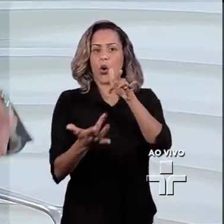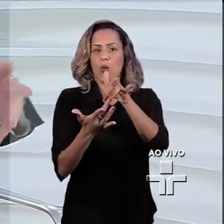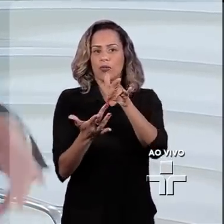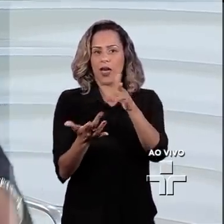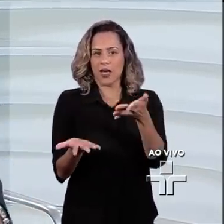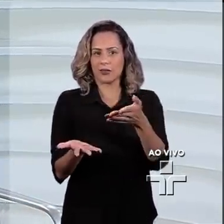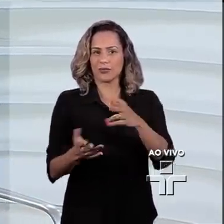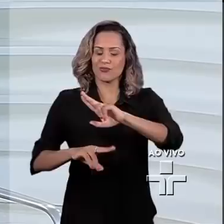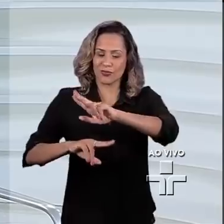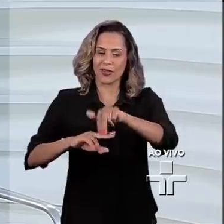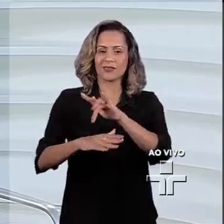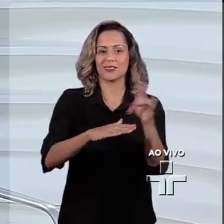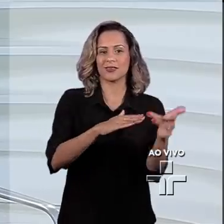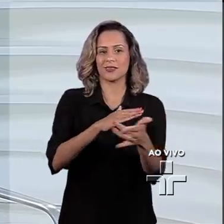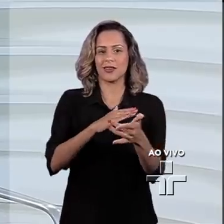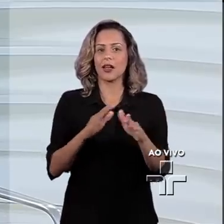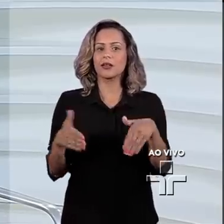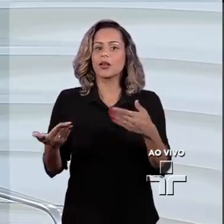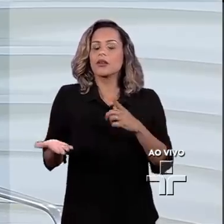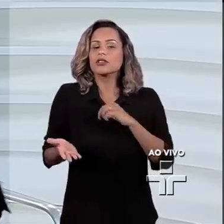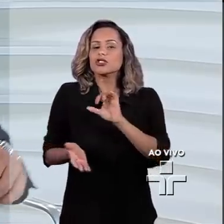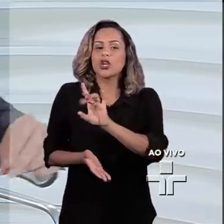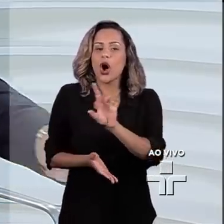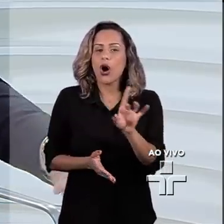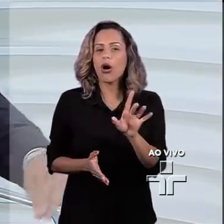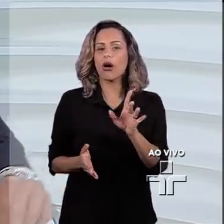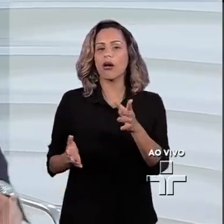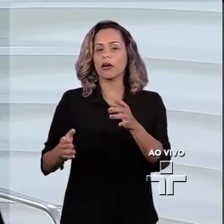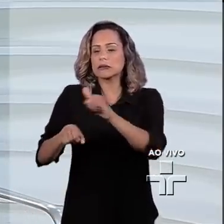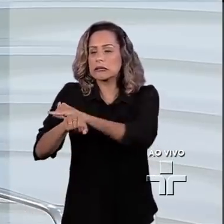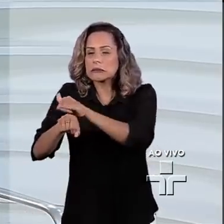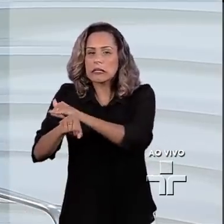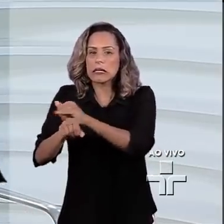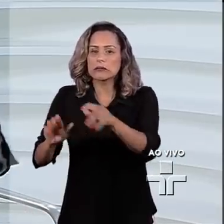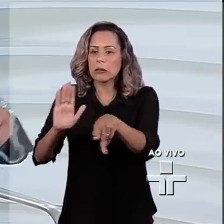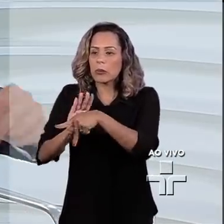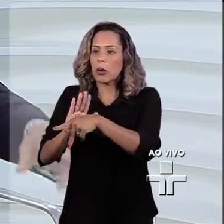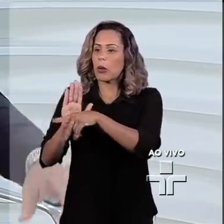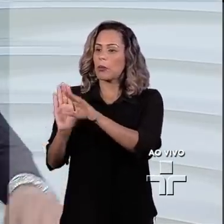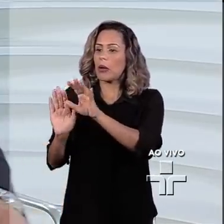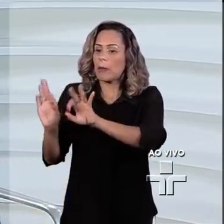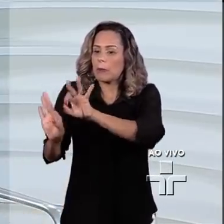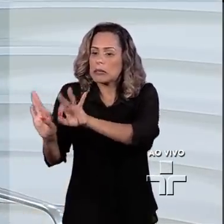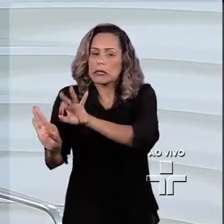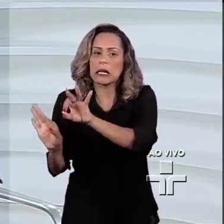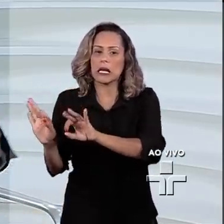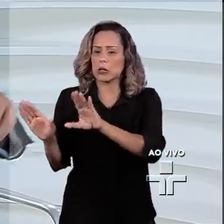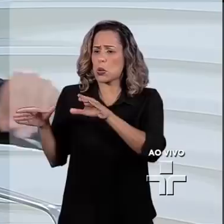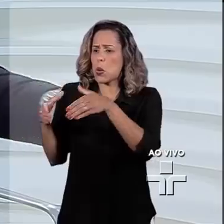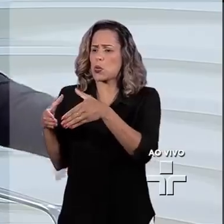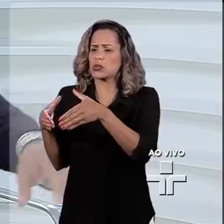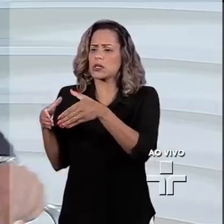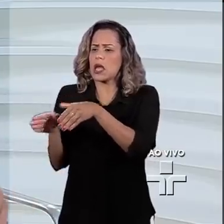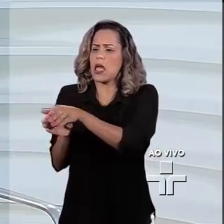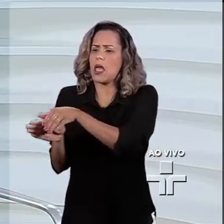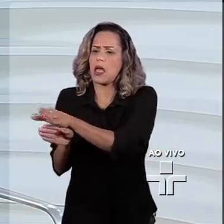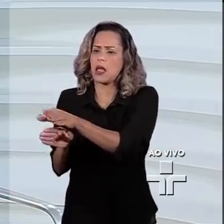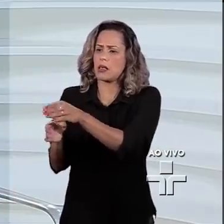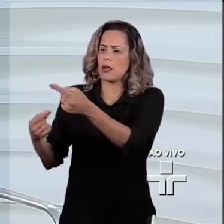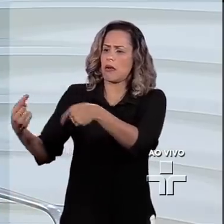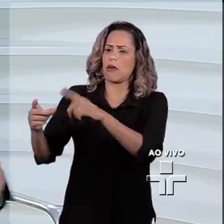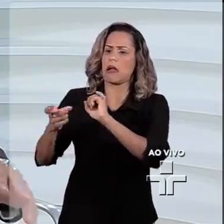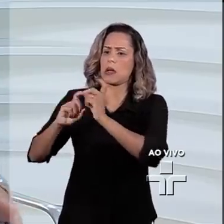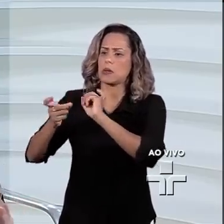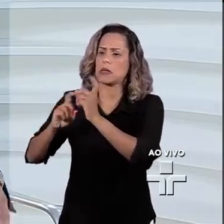mecanismos estanques criados por legislação, do conselho que delibera, da reunião que não sei o quê, da decisão sobre